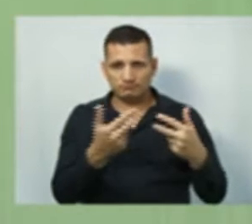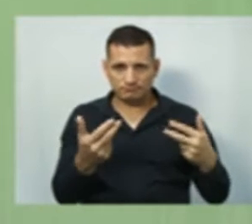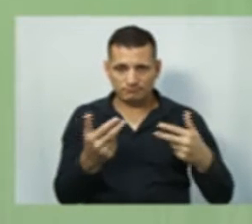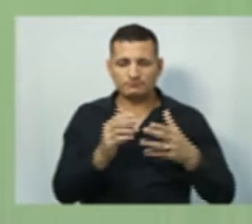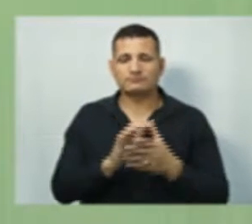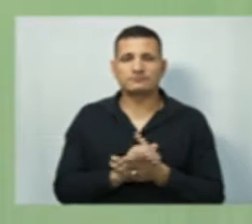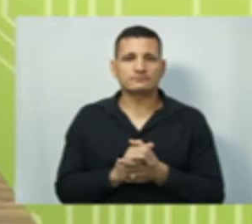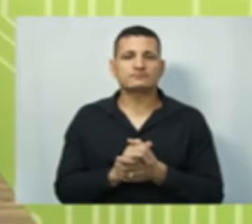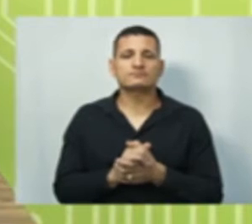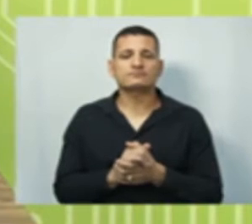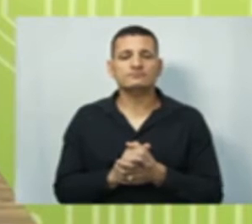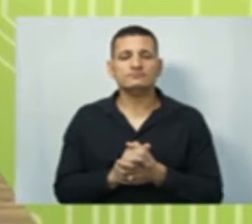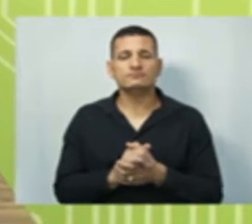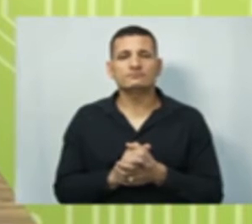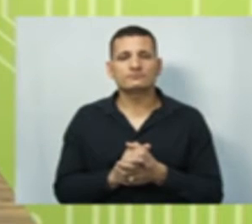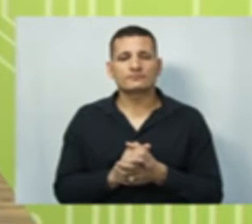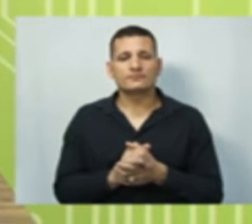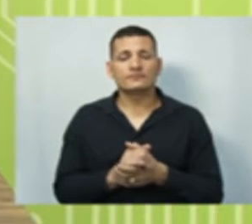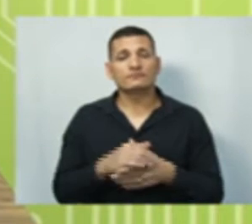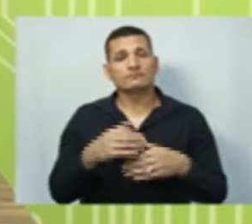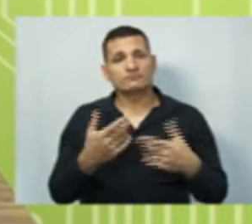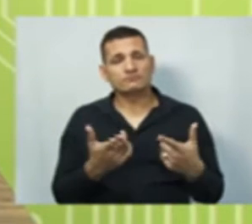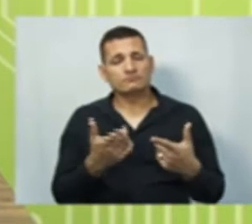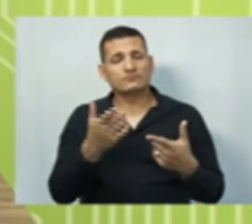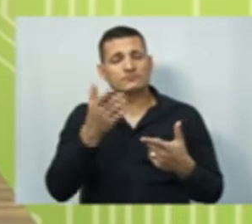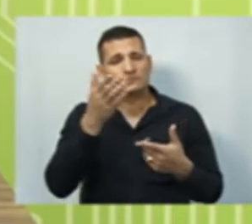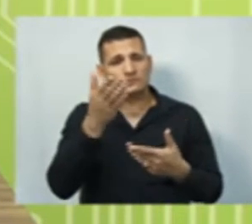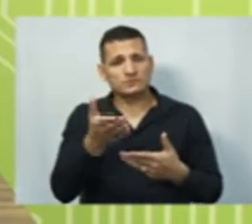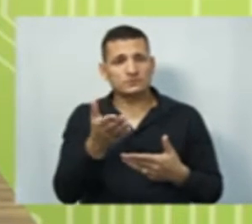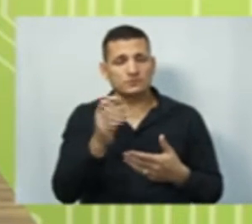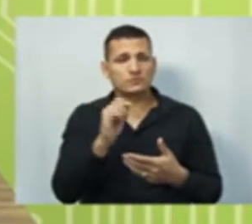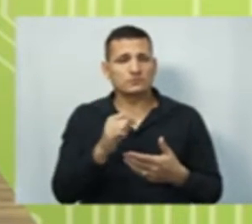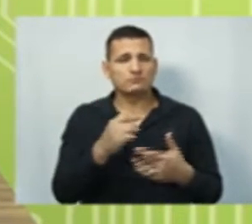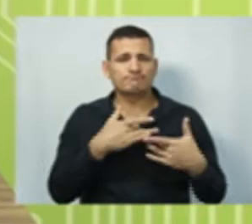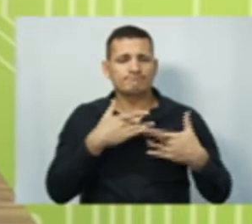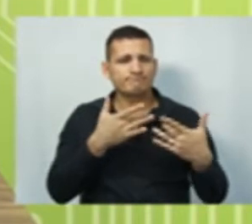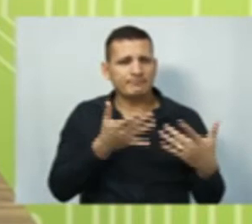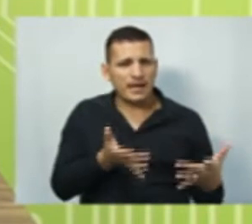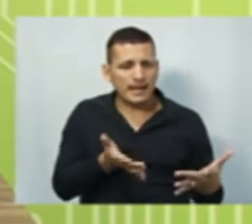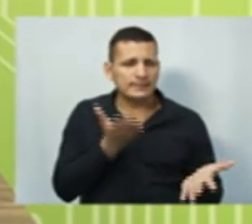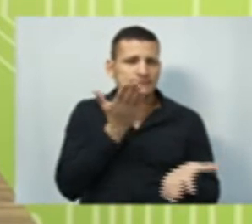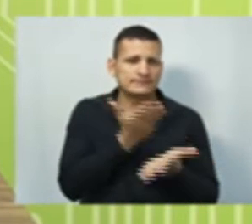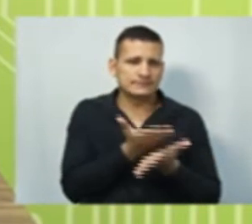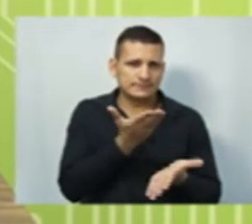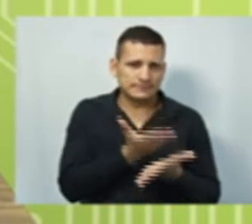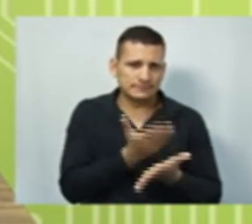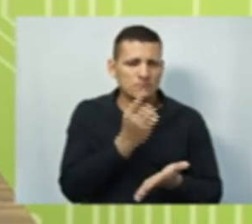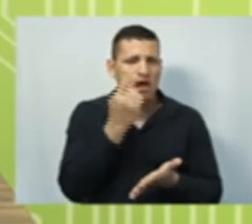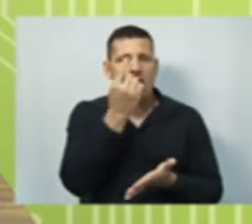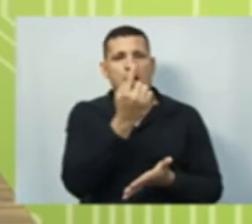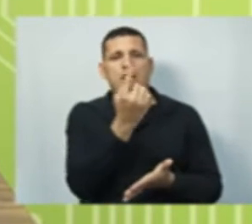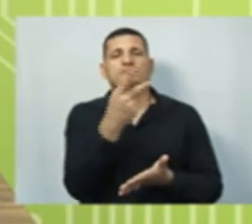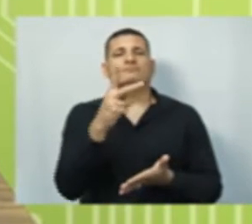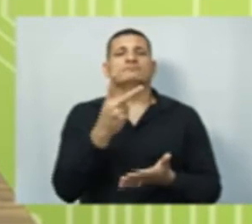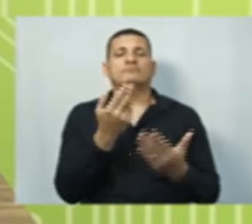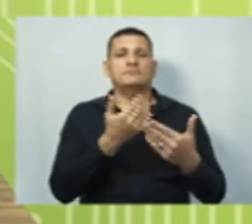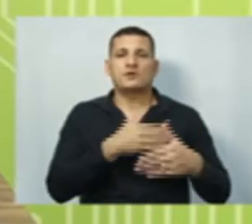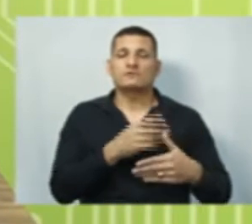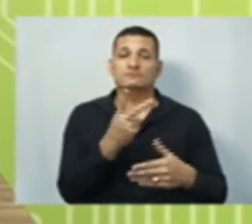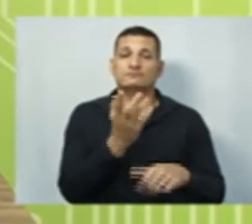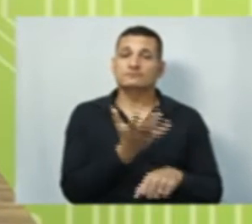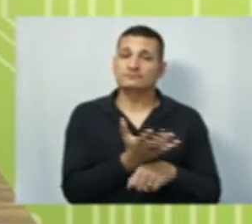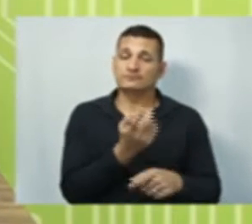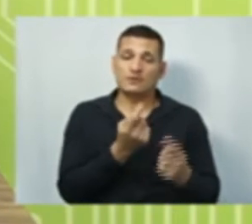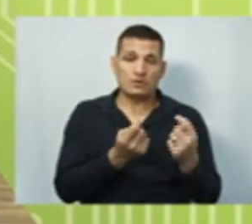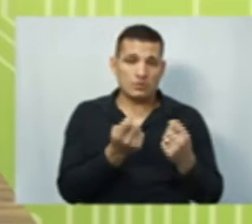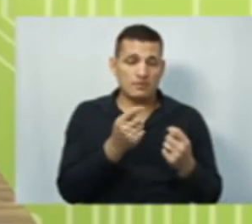ideia é o seguinte, quando você dedica 1 hora de estudo para as suas provas, para a sua disciplina de economia